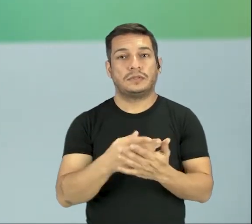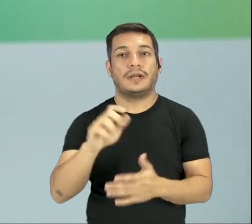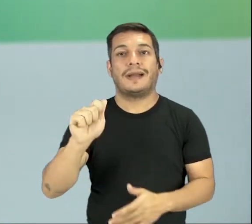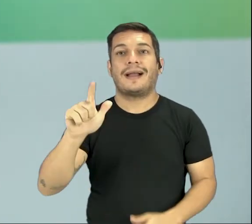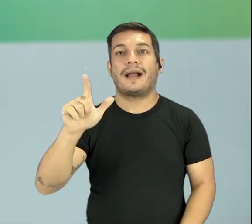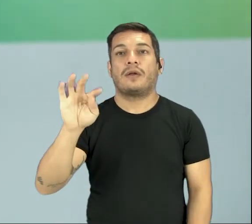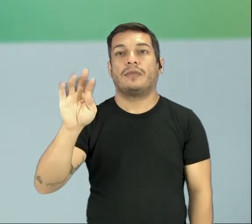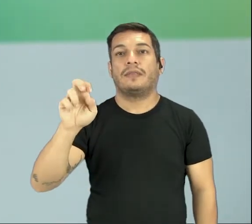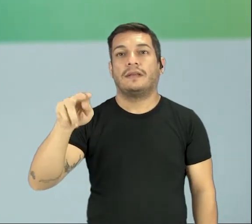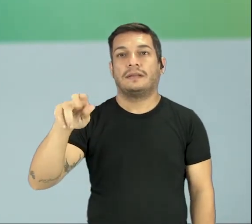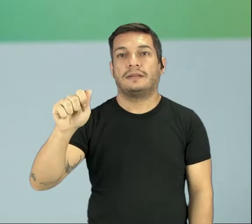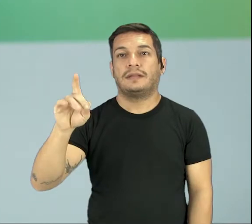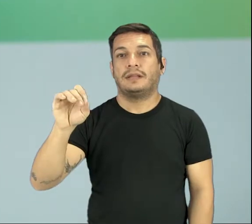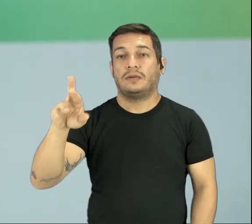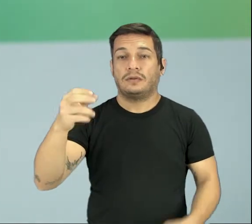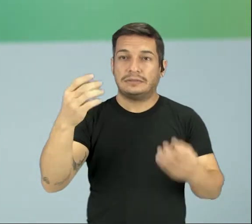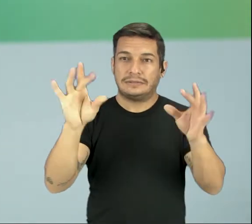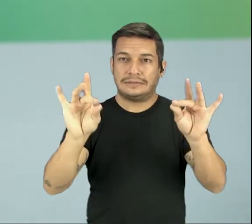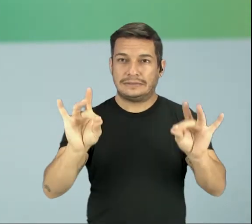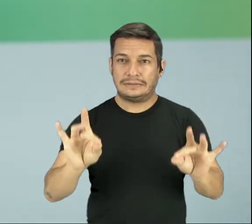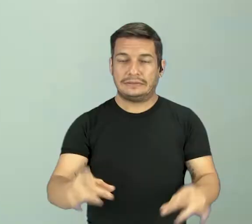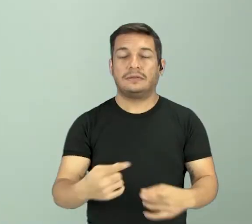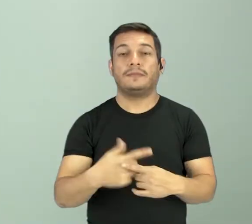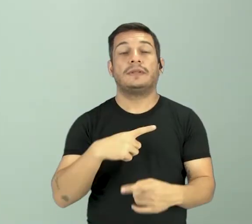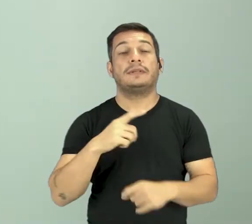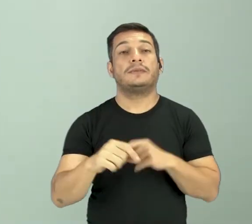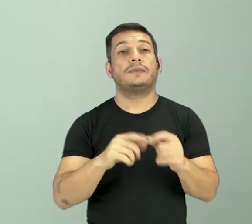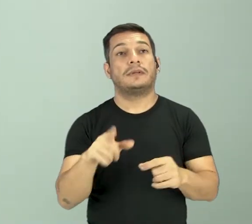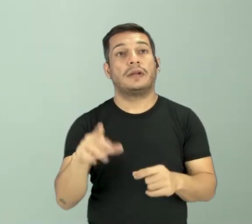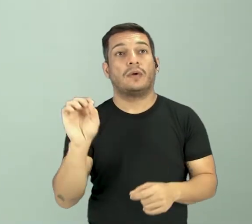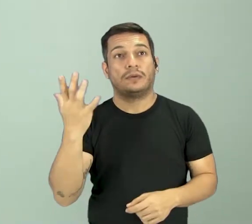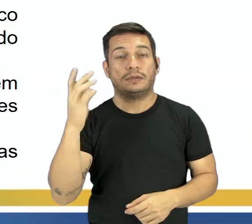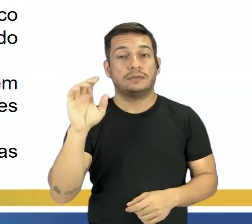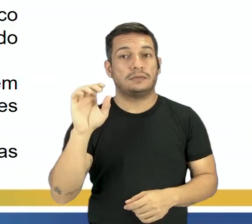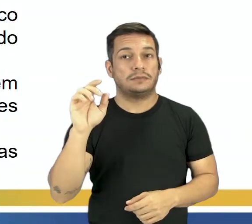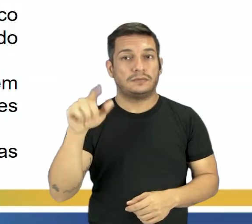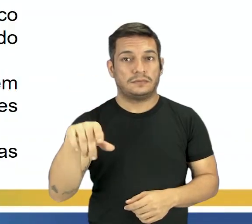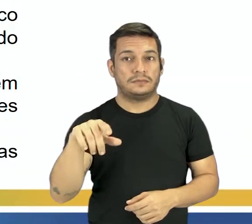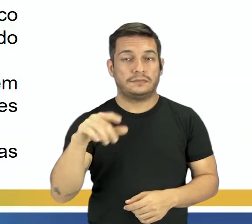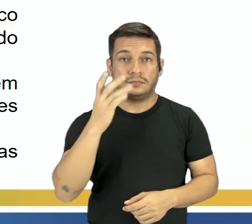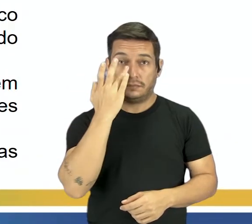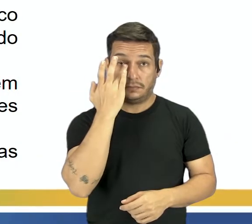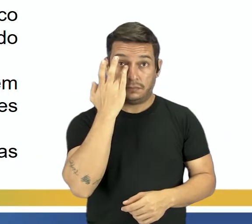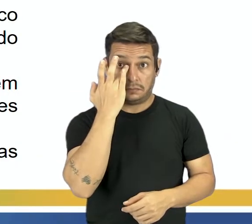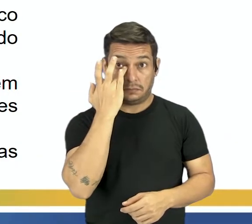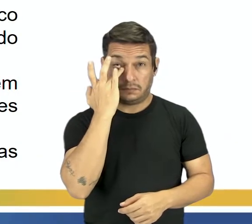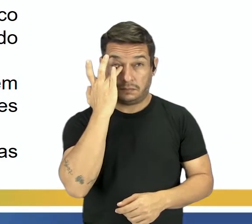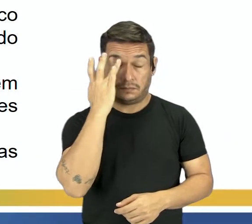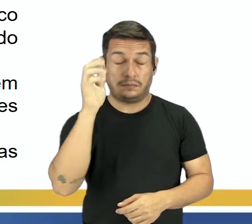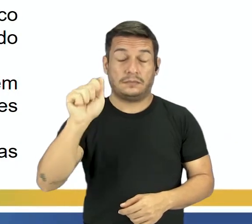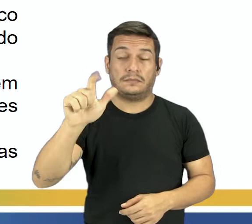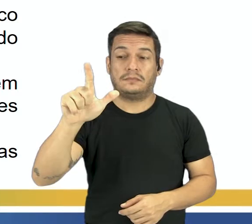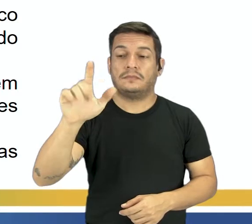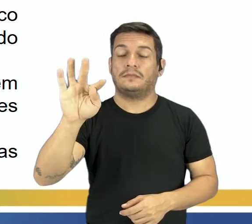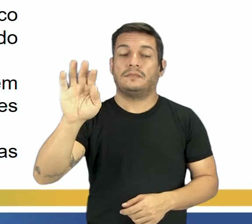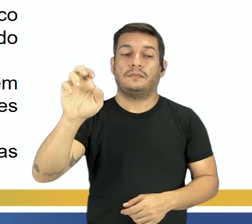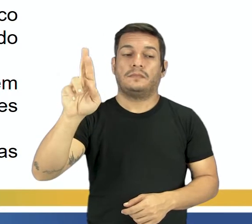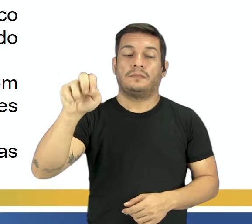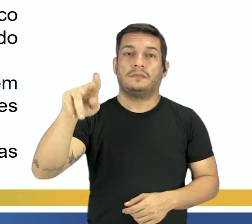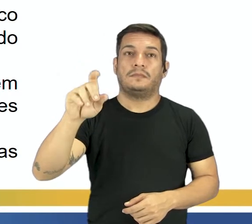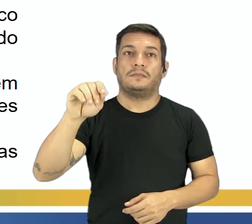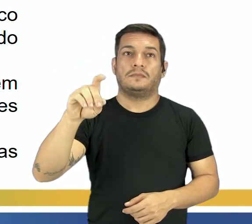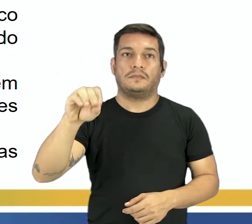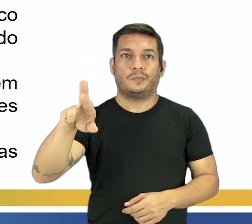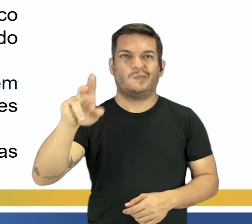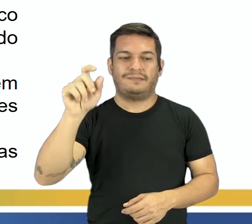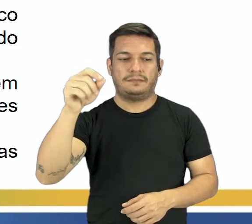alternador mais detalhadamente, porque é justamente nele onde ocorre esse fenômeno. Então, o alternador, ele é um componente